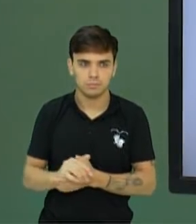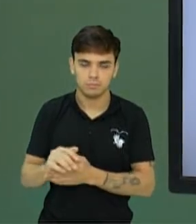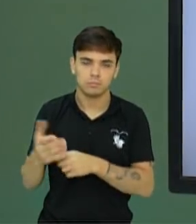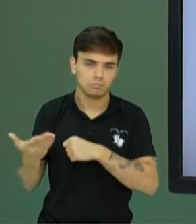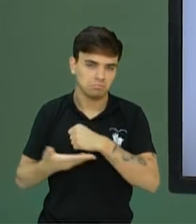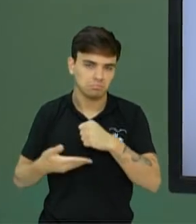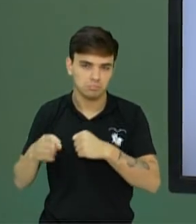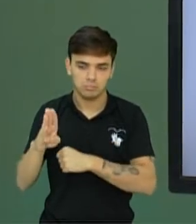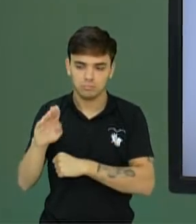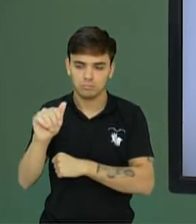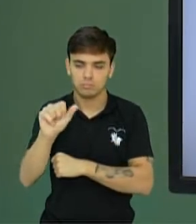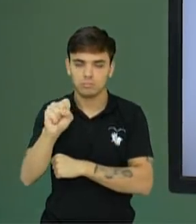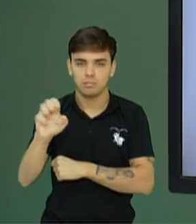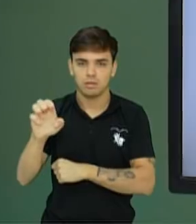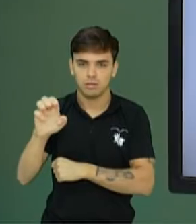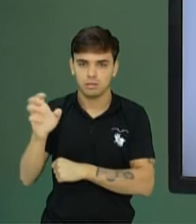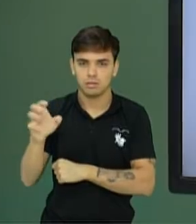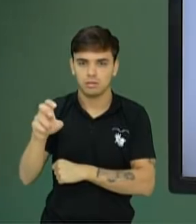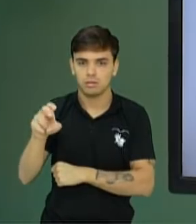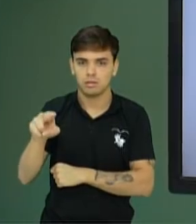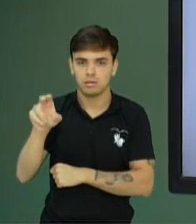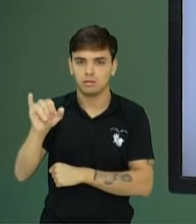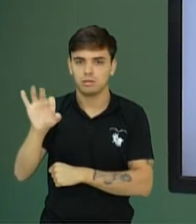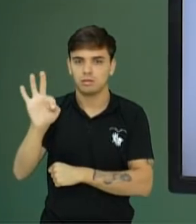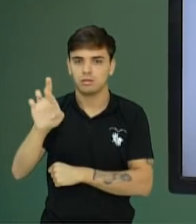base nitrogenada.